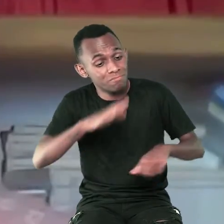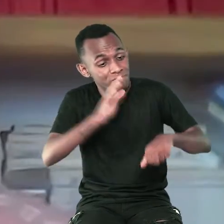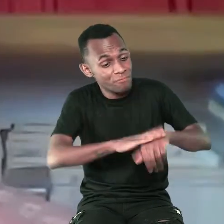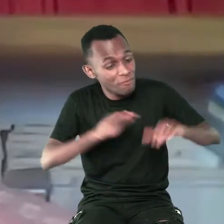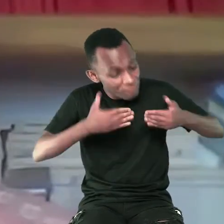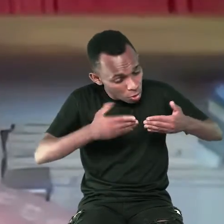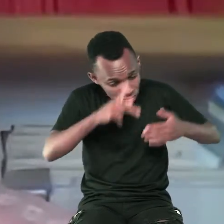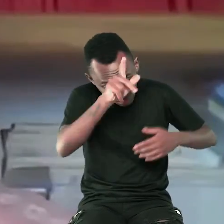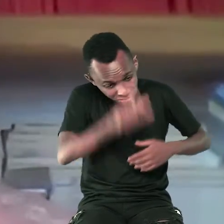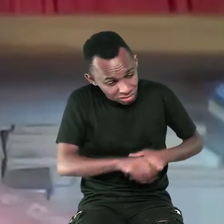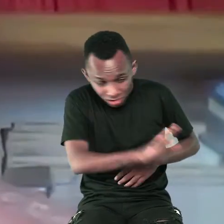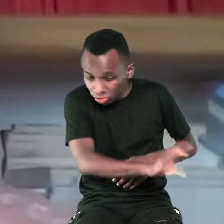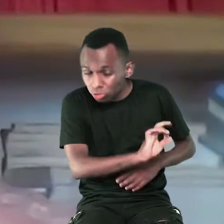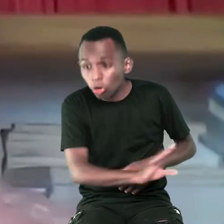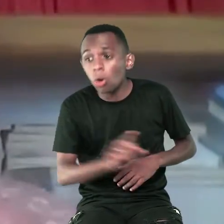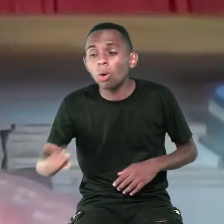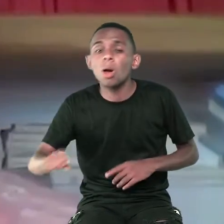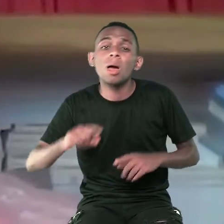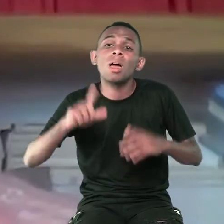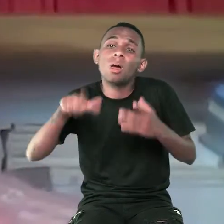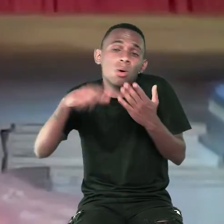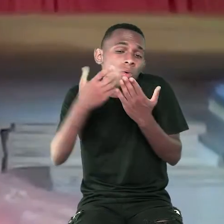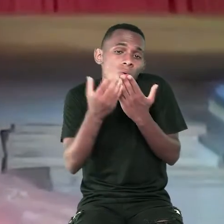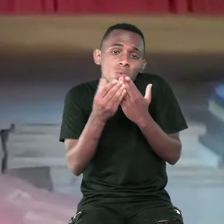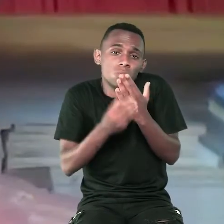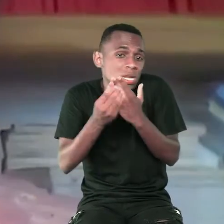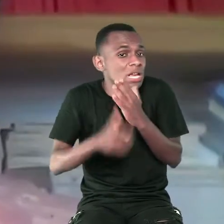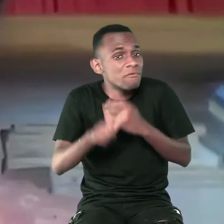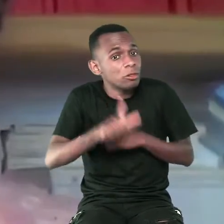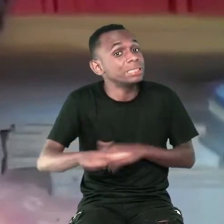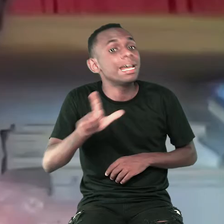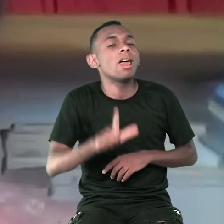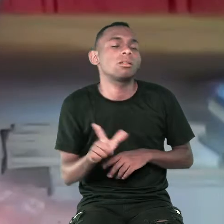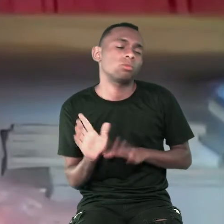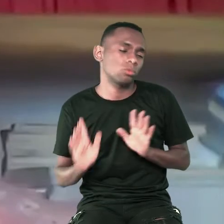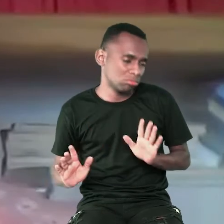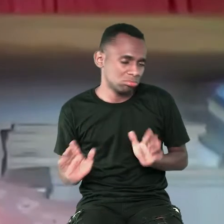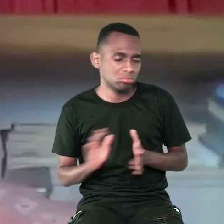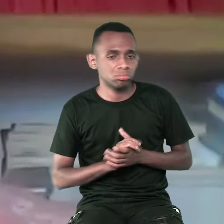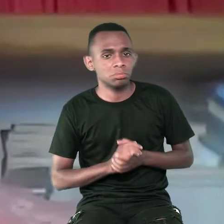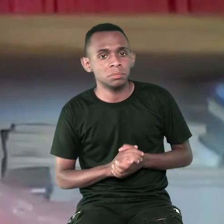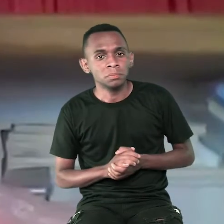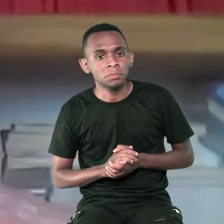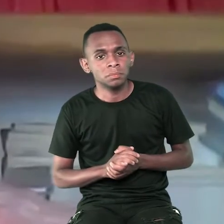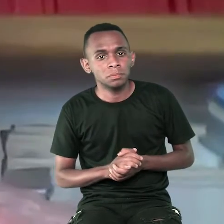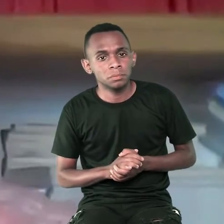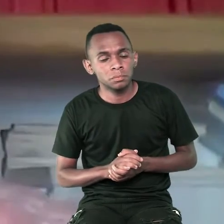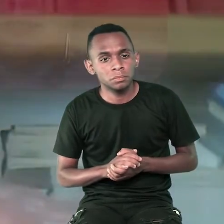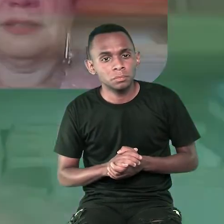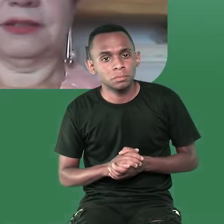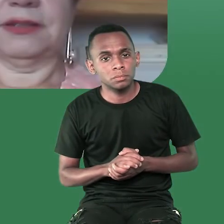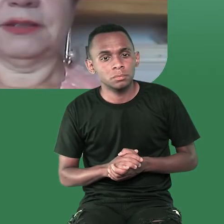nele. Então, assim, é um livro de literatura, não é um livro de,